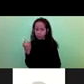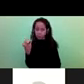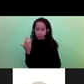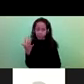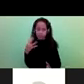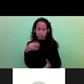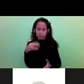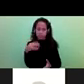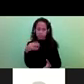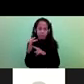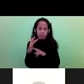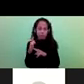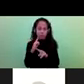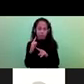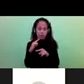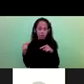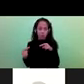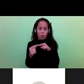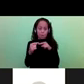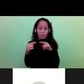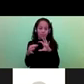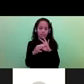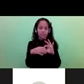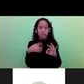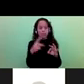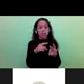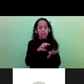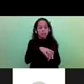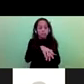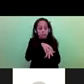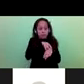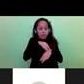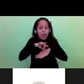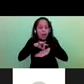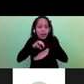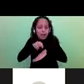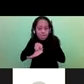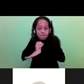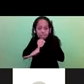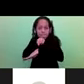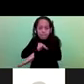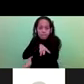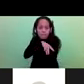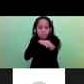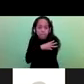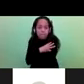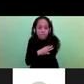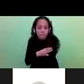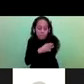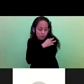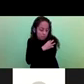uma estrutura interligada a músculos, e ele está na mão